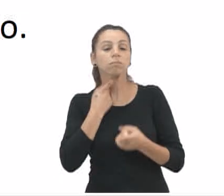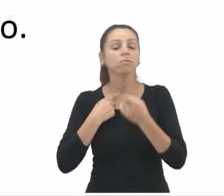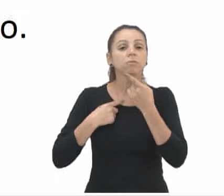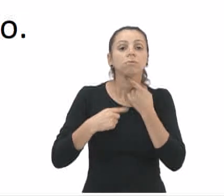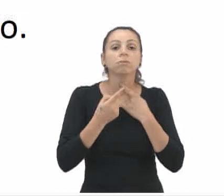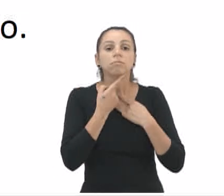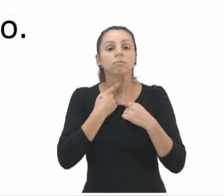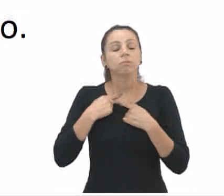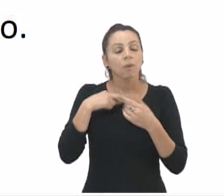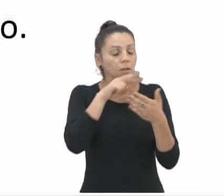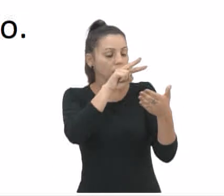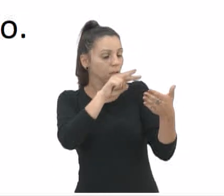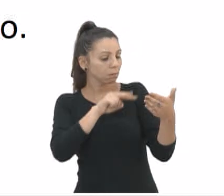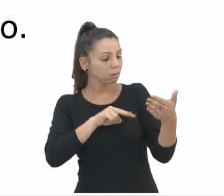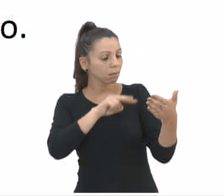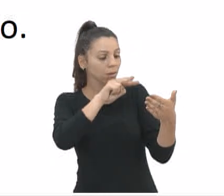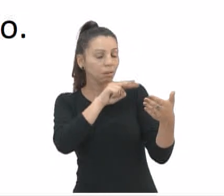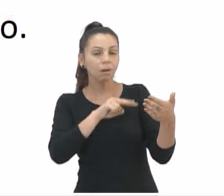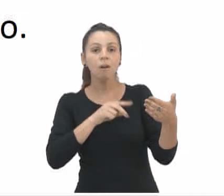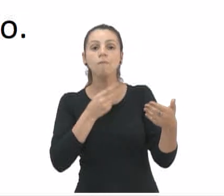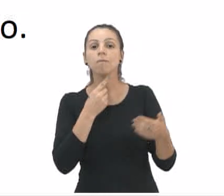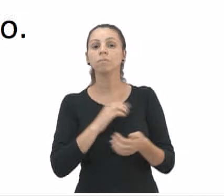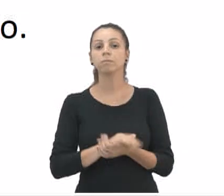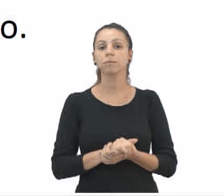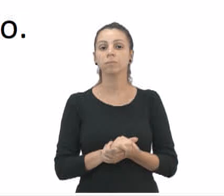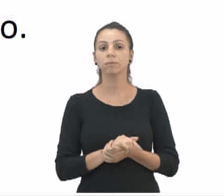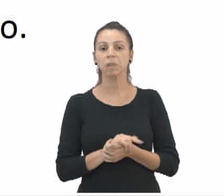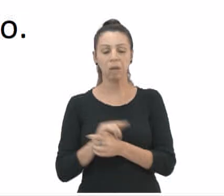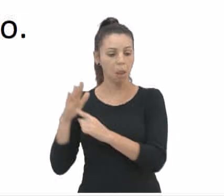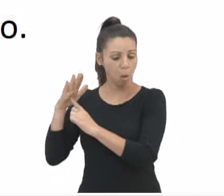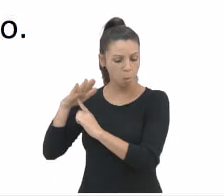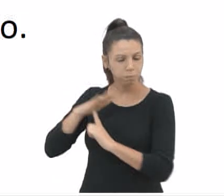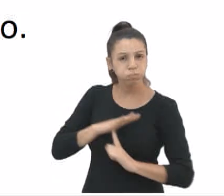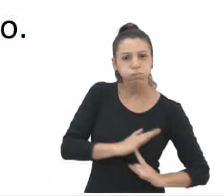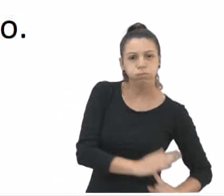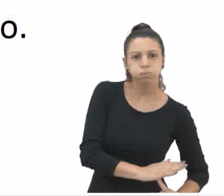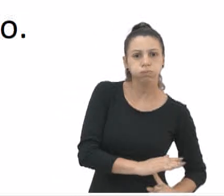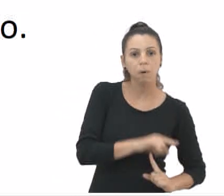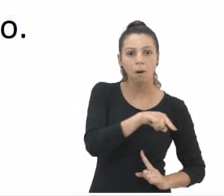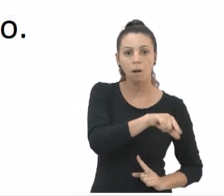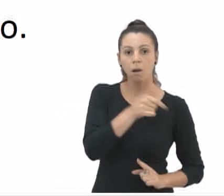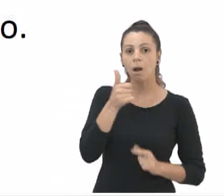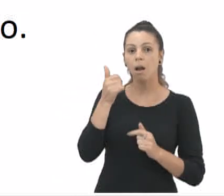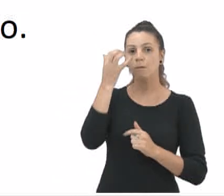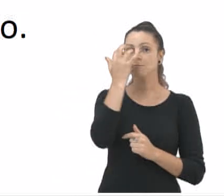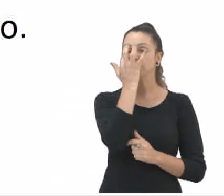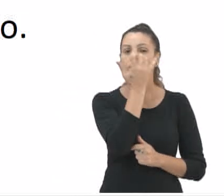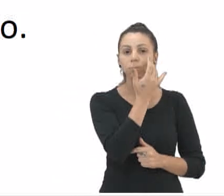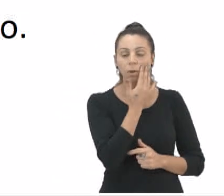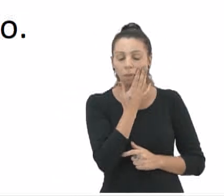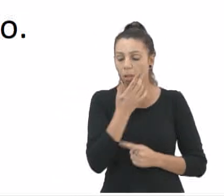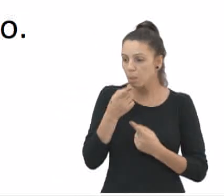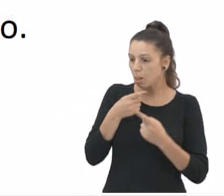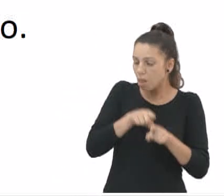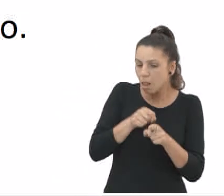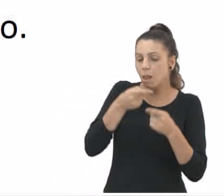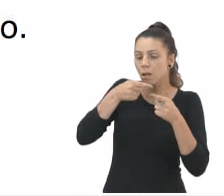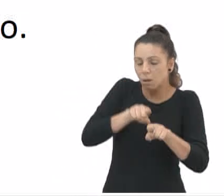ler, eu nem notava as humilhações a que ela me submetia. continuava